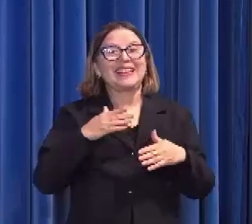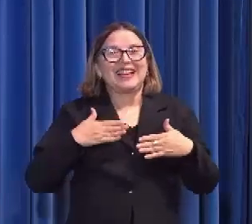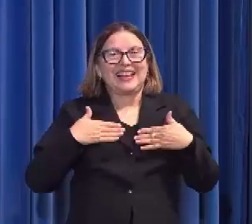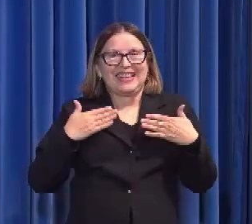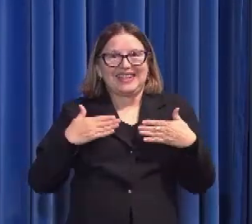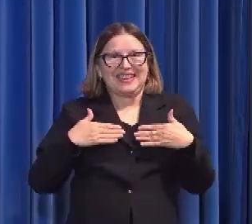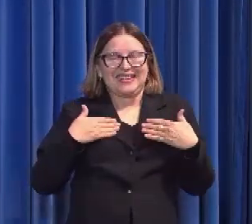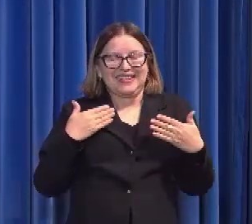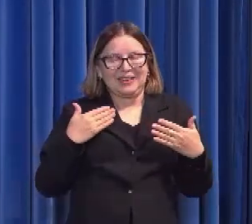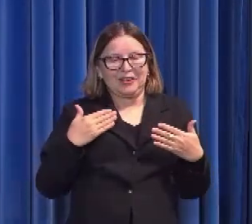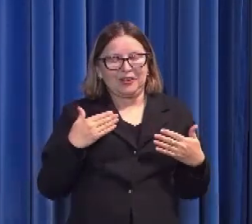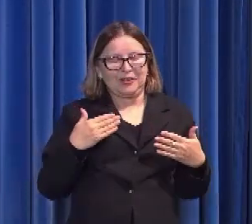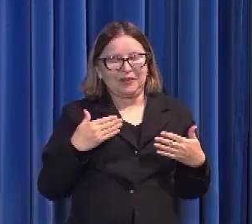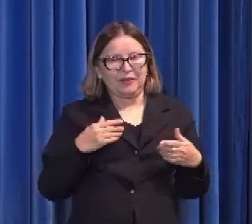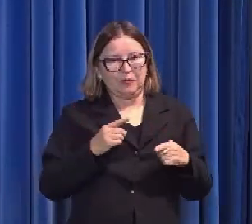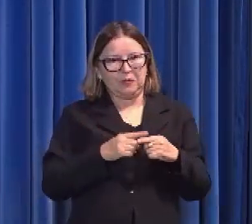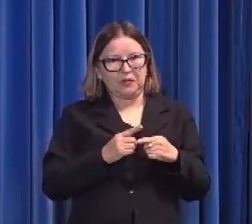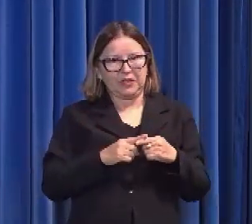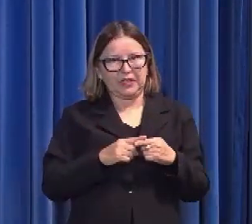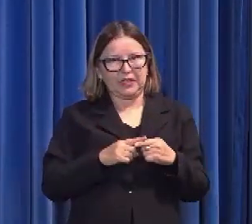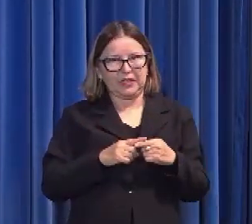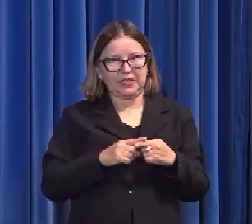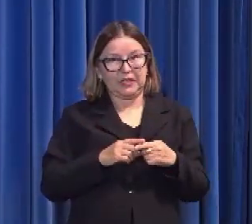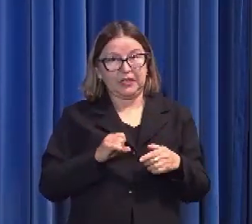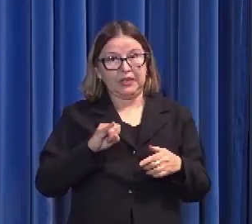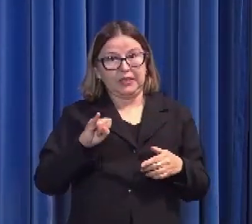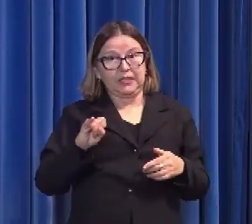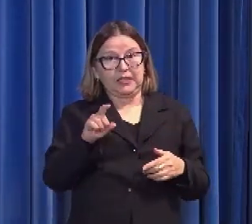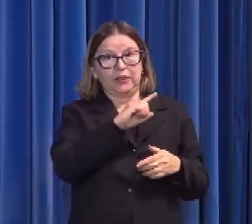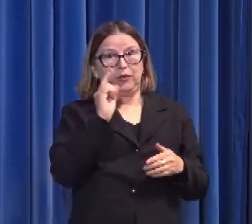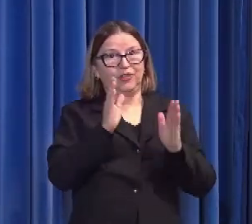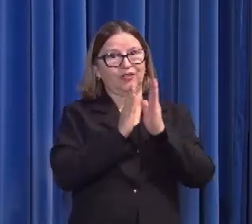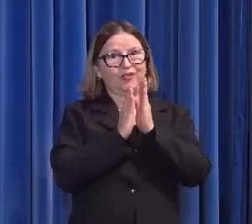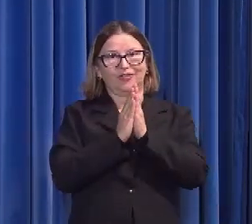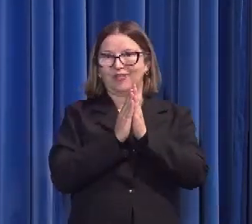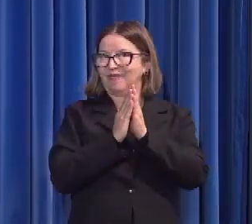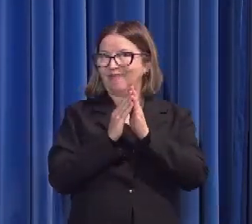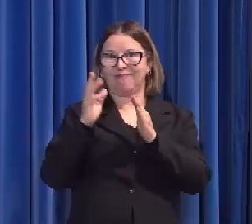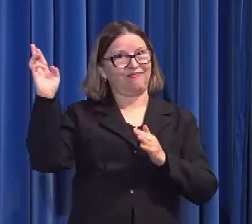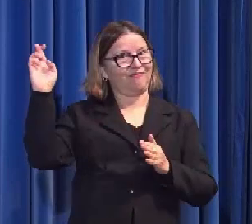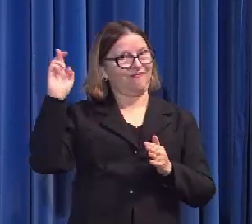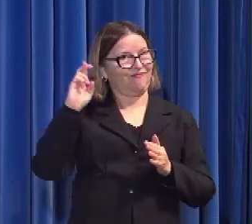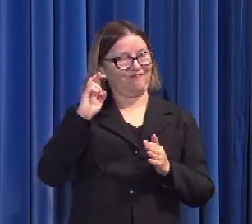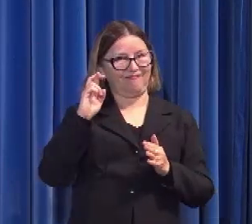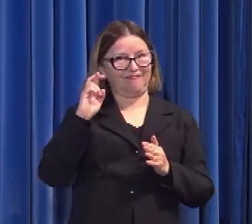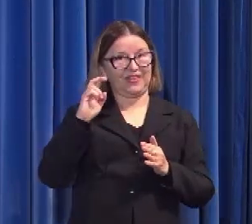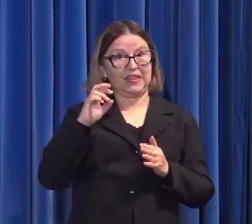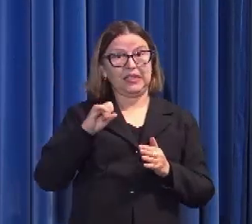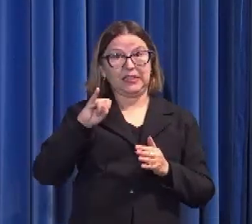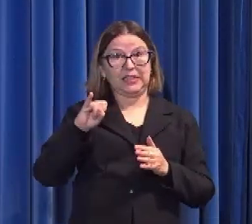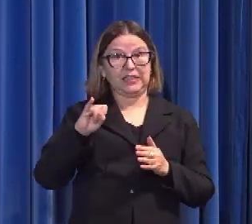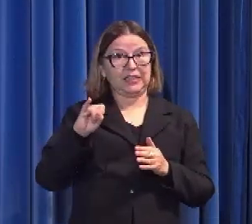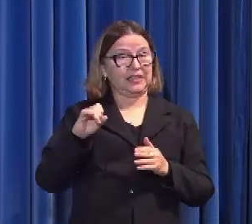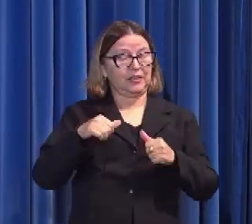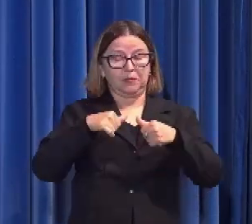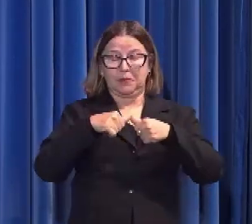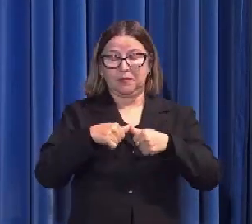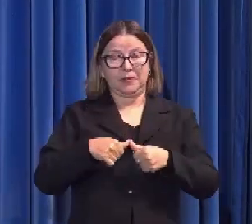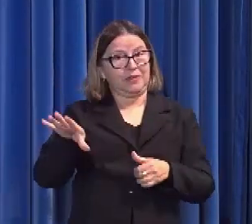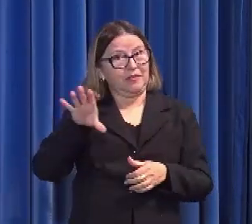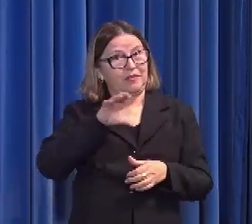é porque senão temos orações respondidas senão permanecemos no amor de Deus